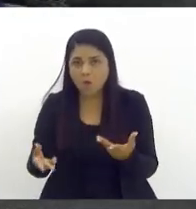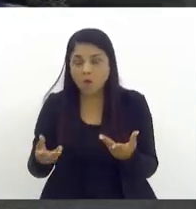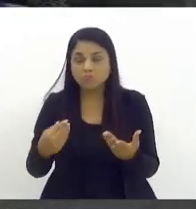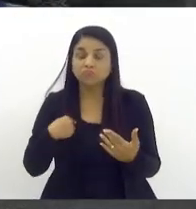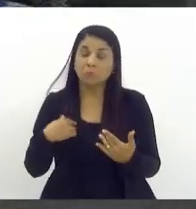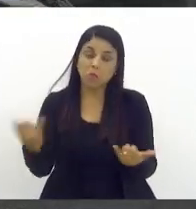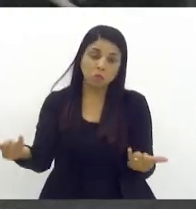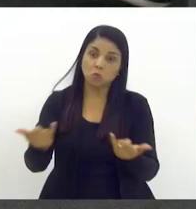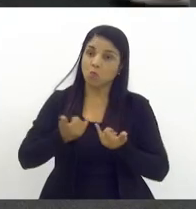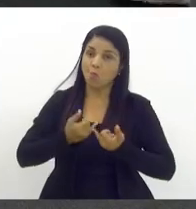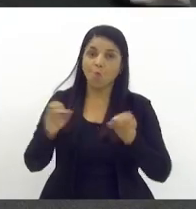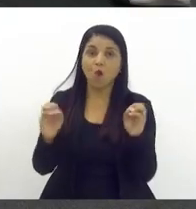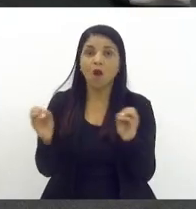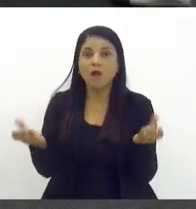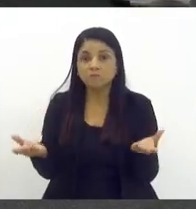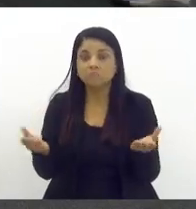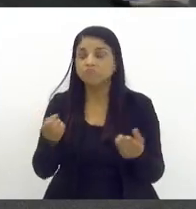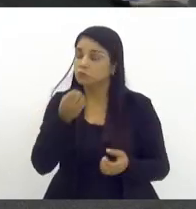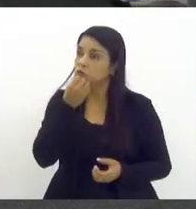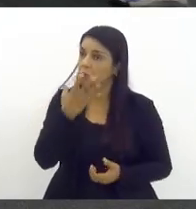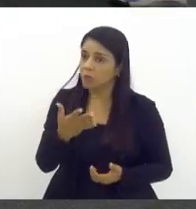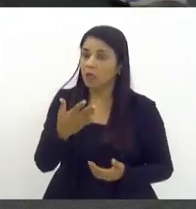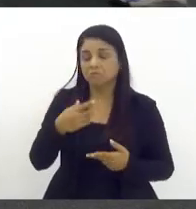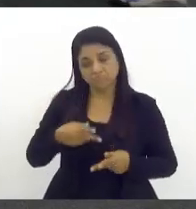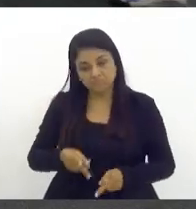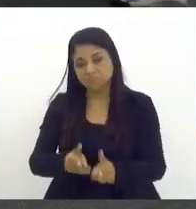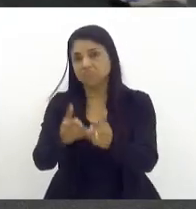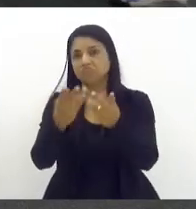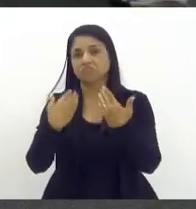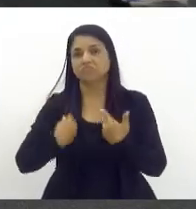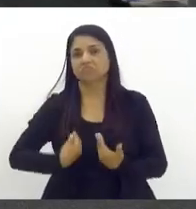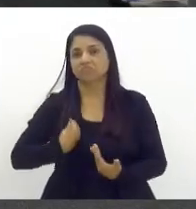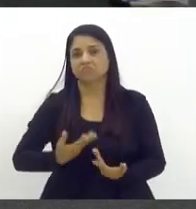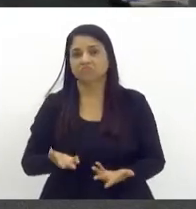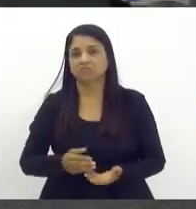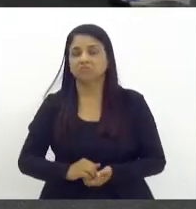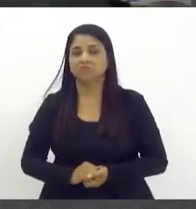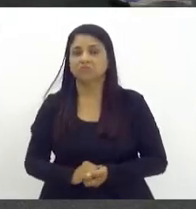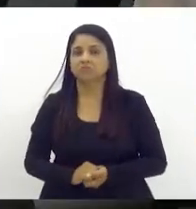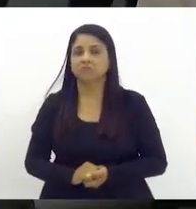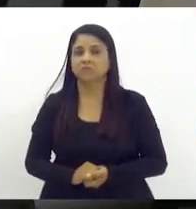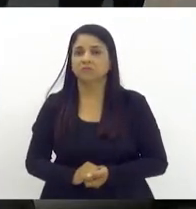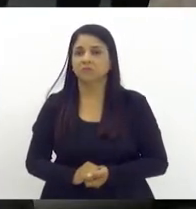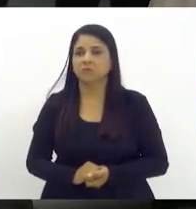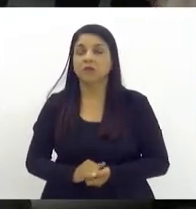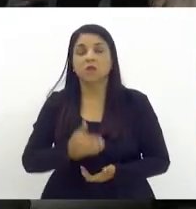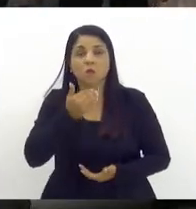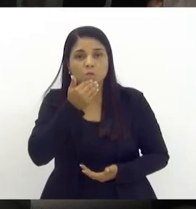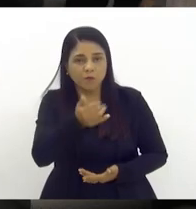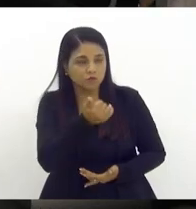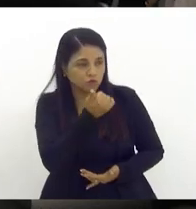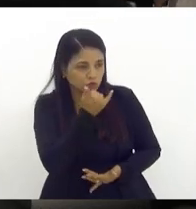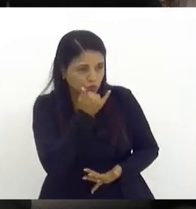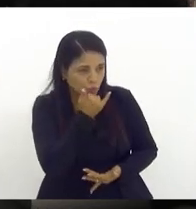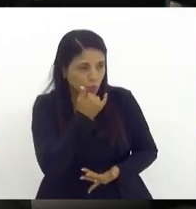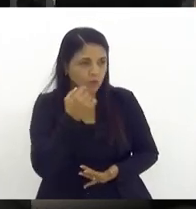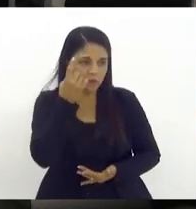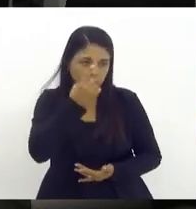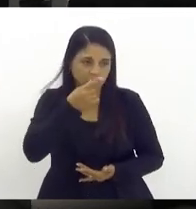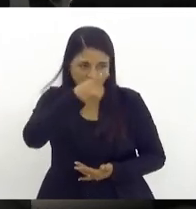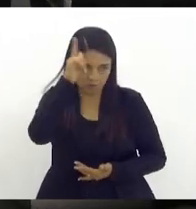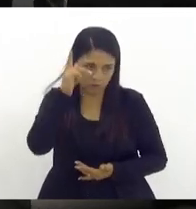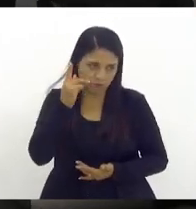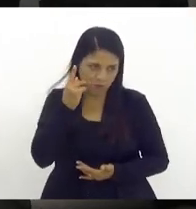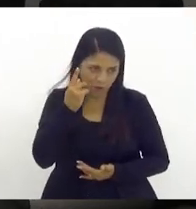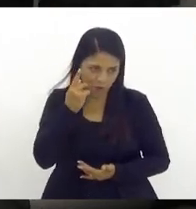não fui, tá bom. Vida peço que segue. Vossa Excelência, obrigado. Eu peço desculpa a Vossa Excelência, deputado Luiz Paulo, de